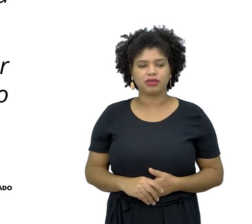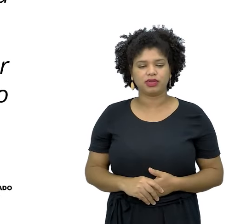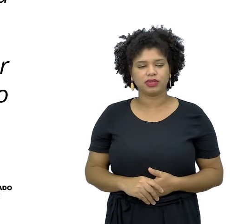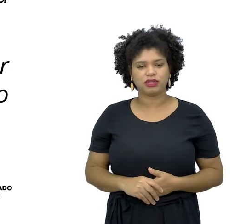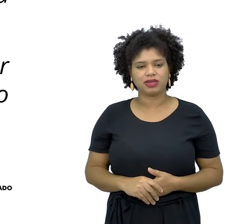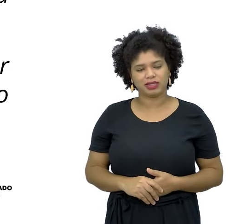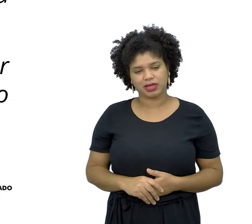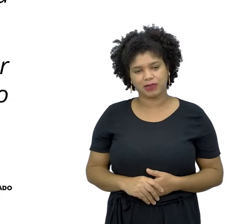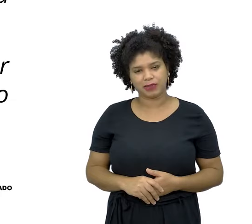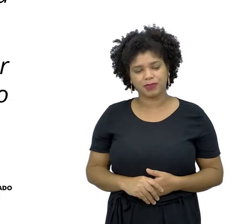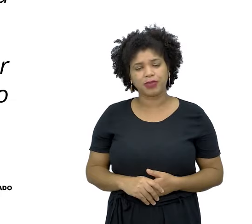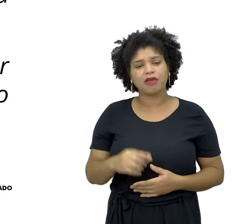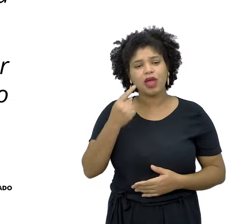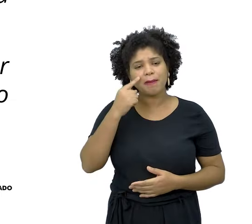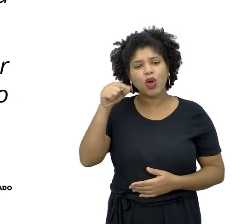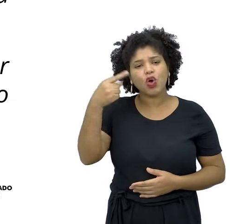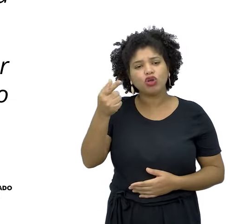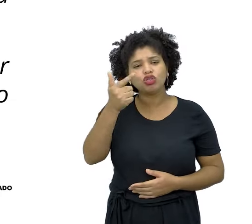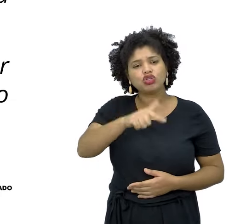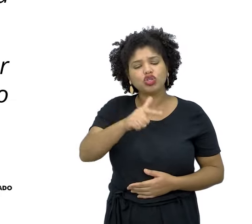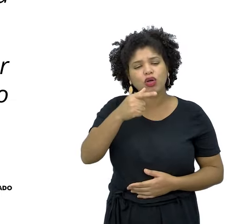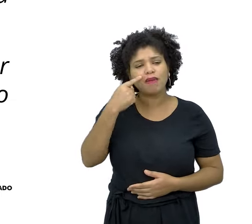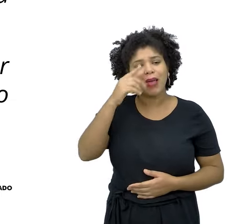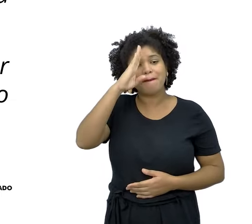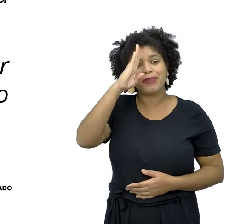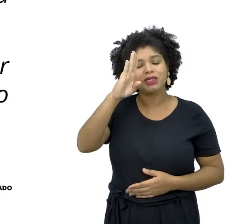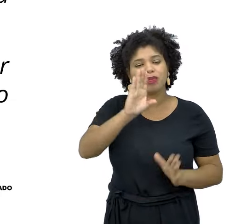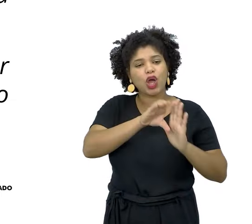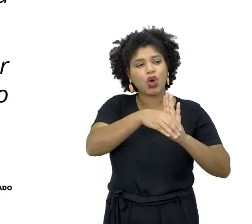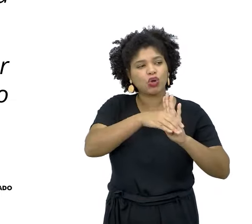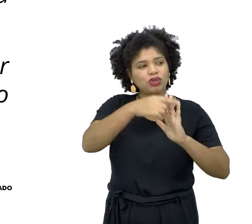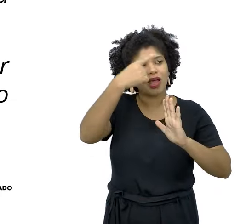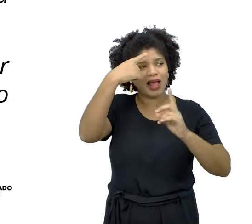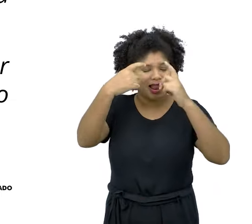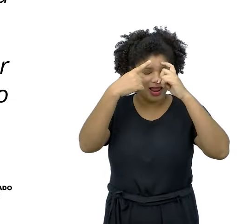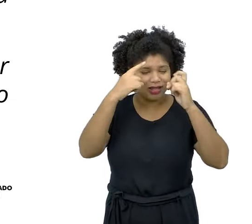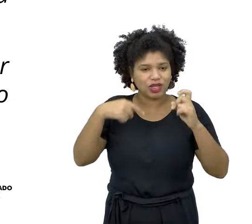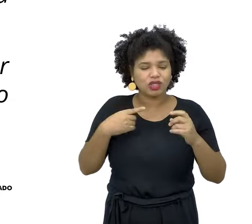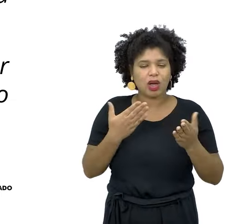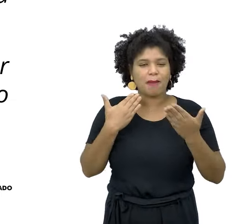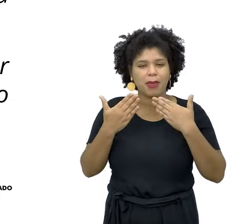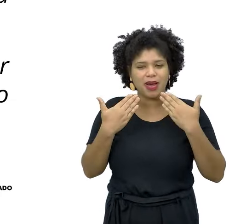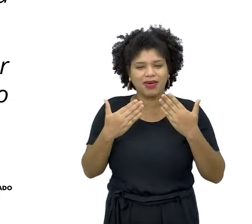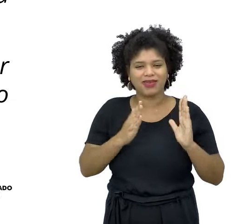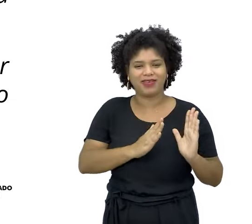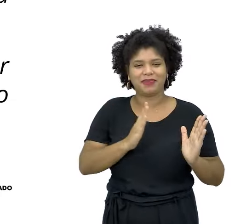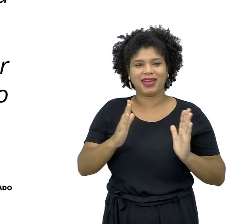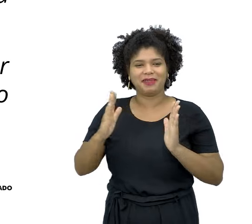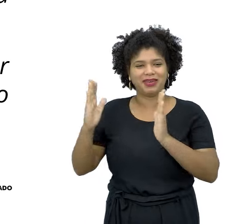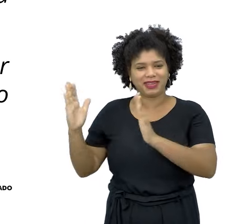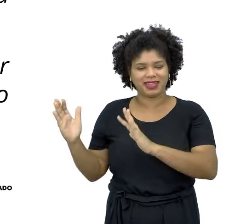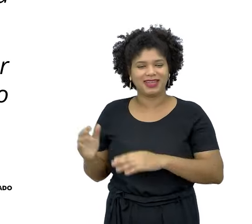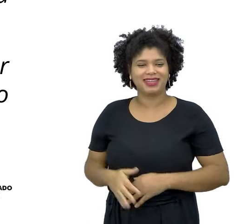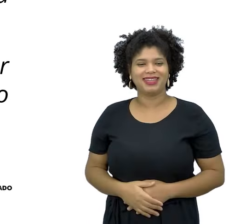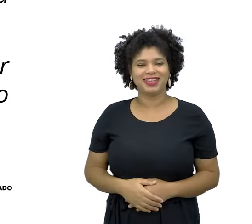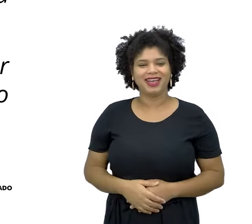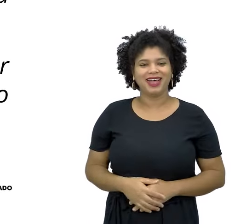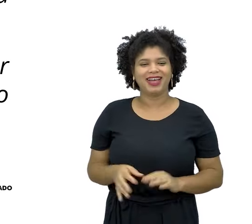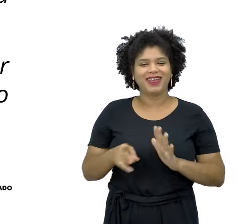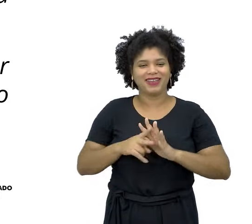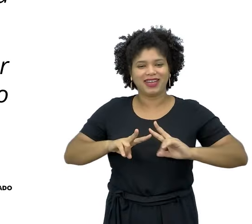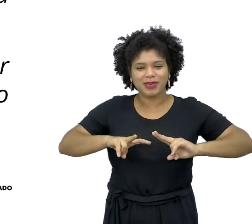Então, finalizando, nós revisitamos os principais conceitos e ideias discutidos na formação de etapa, exploramos a